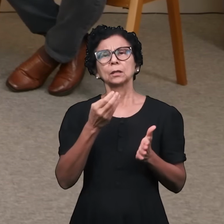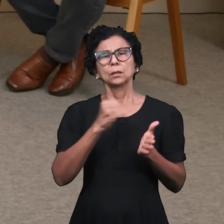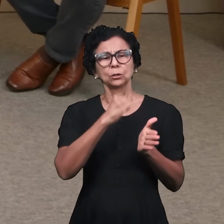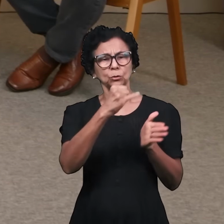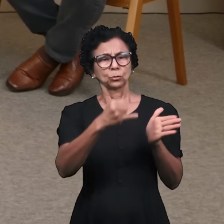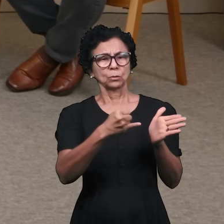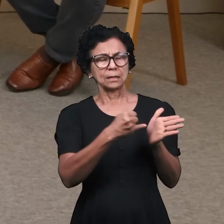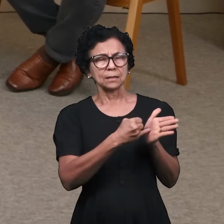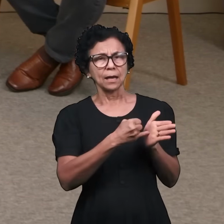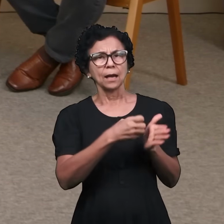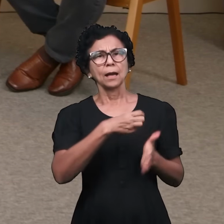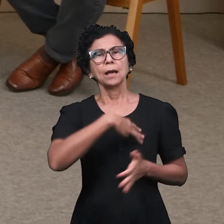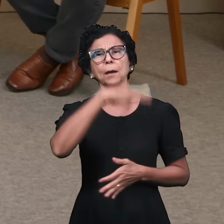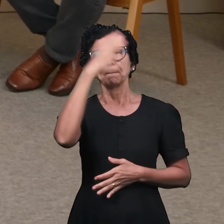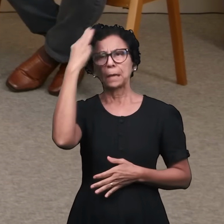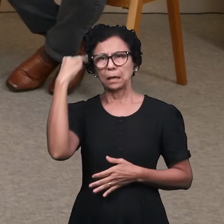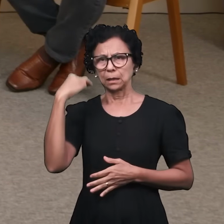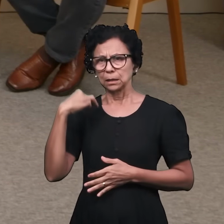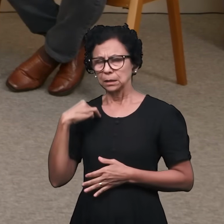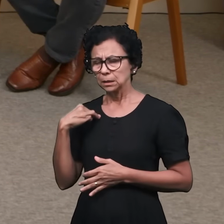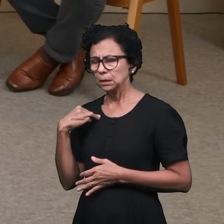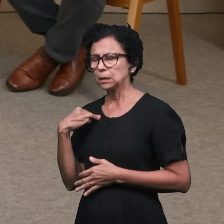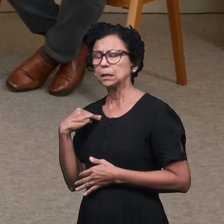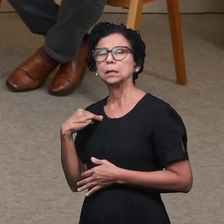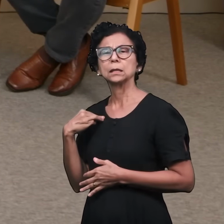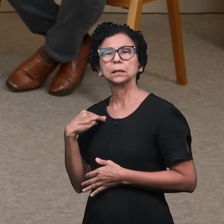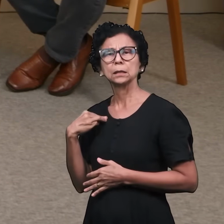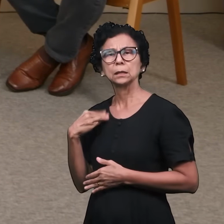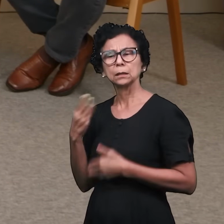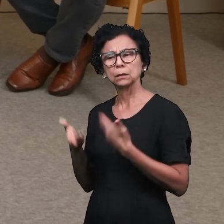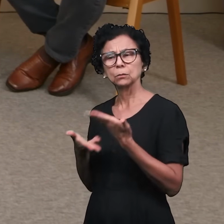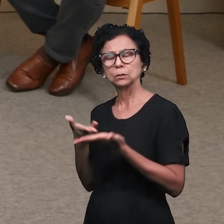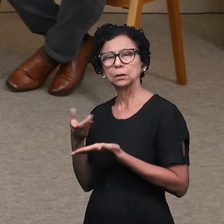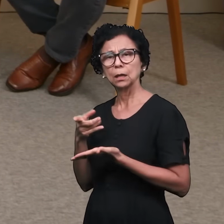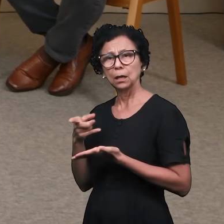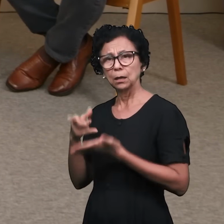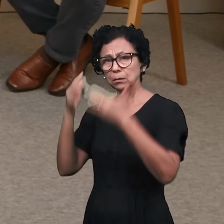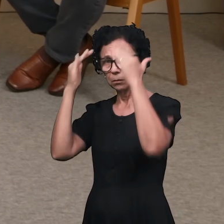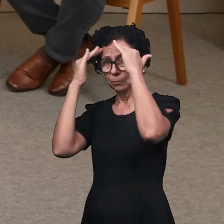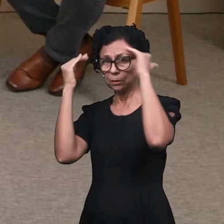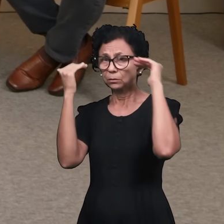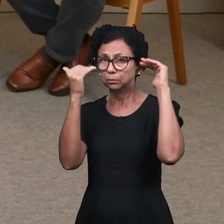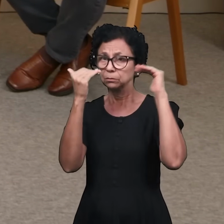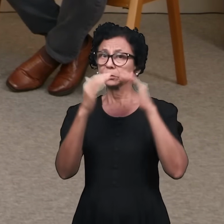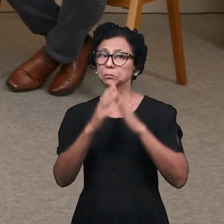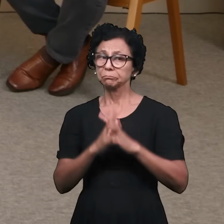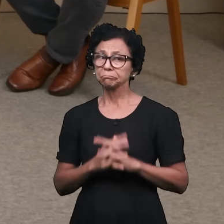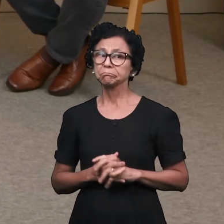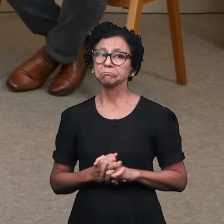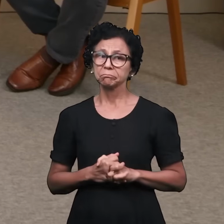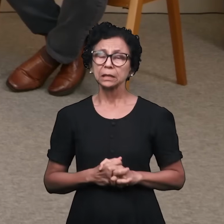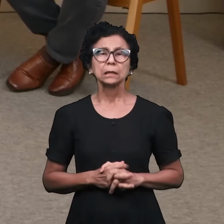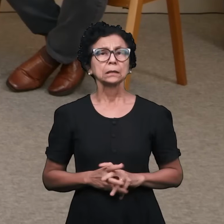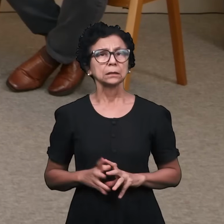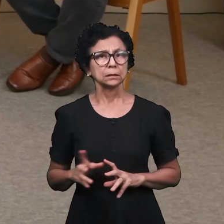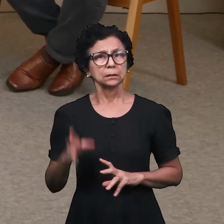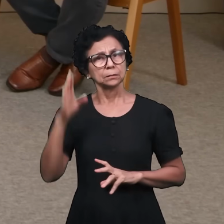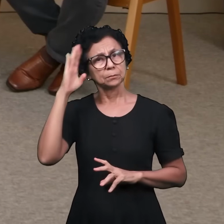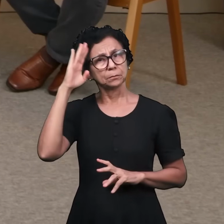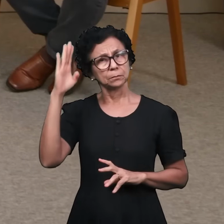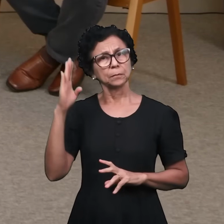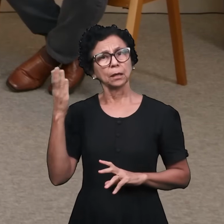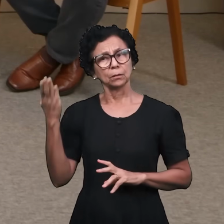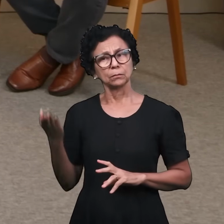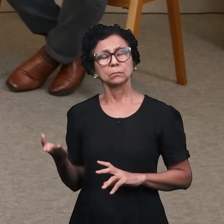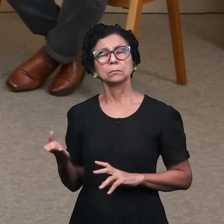ensinado, ele acatou. Ele foi obediente, um mau exemplo, né, pastor Arley? Jesus é o maior exemplo. Ele